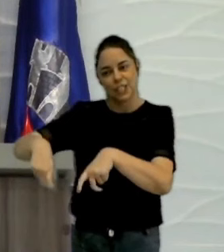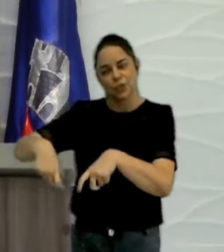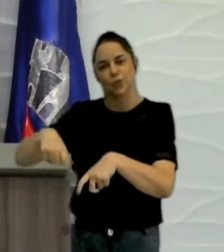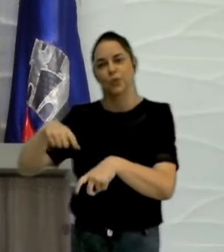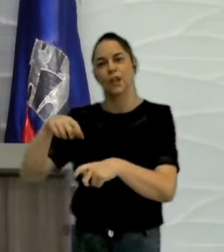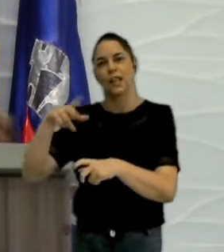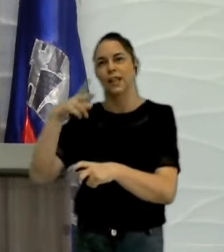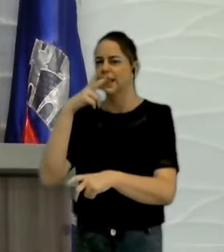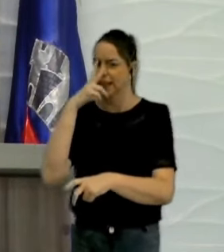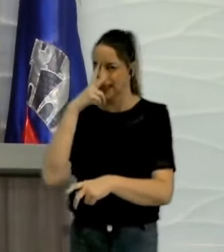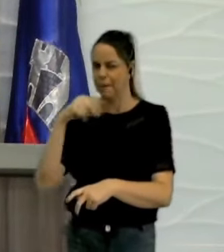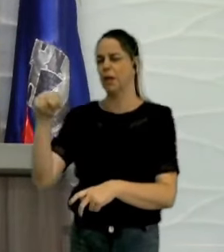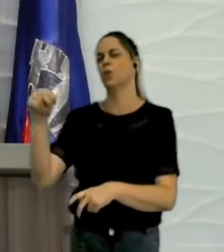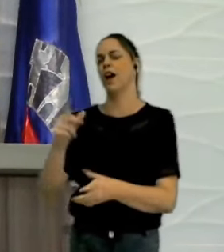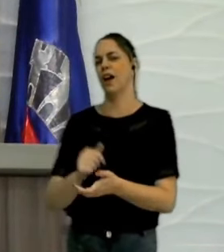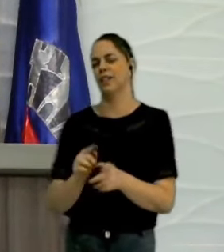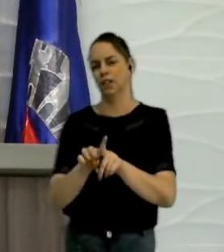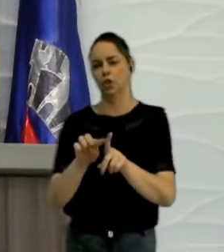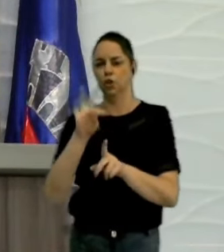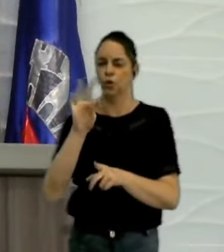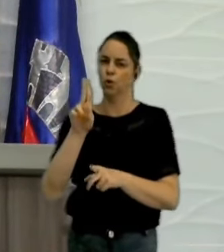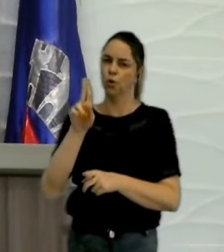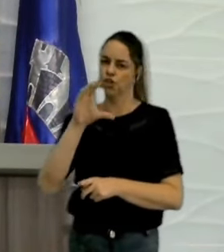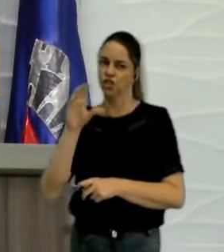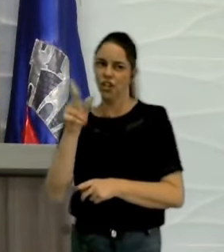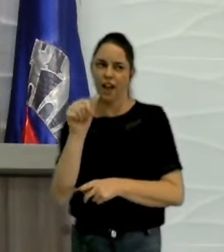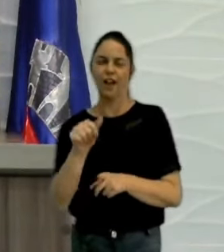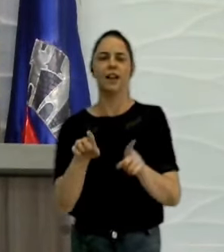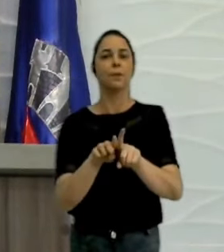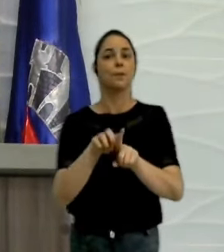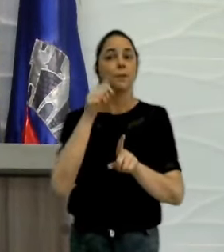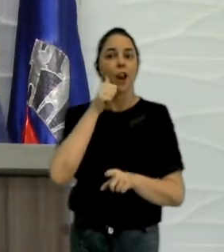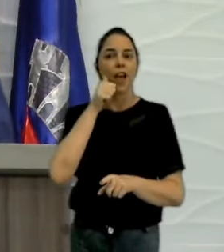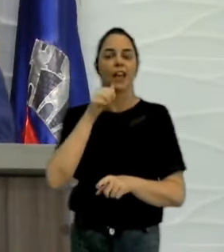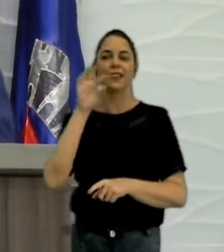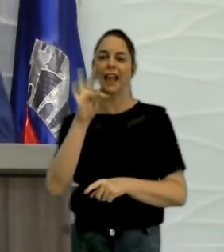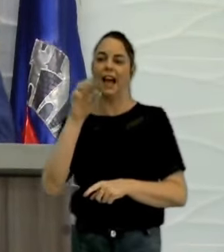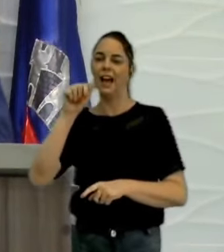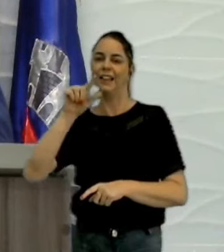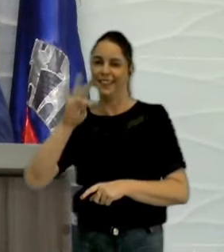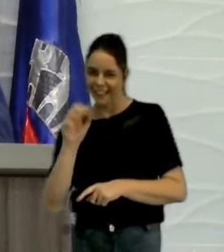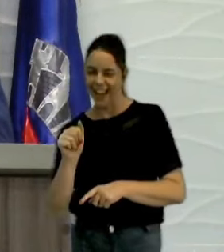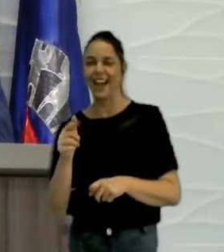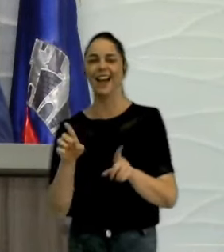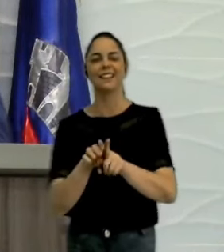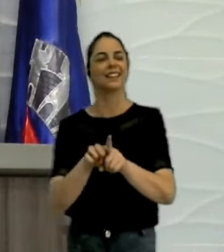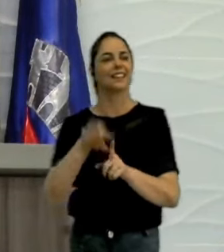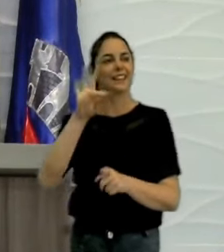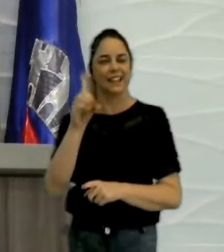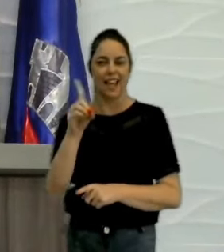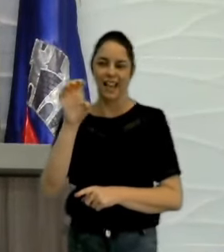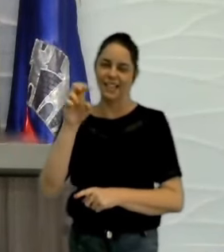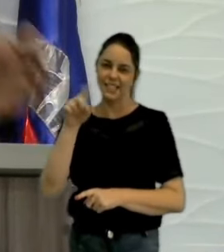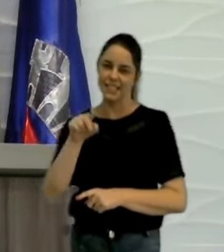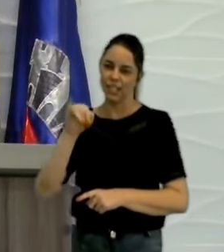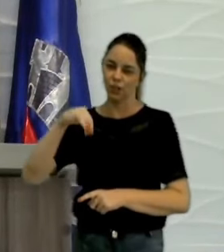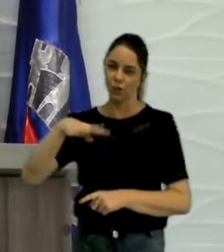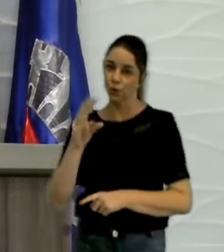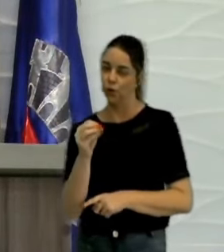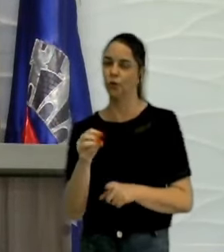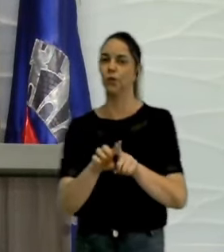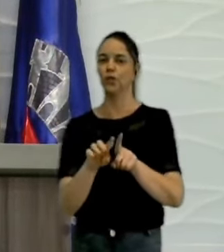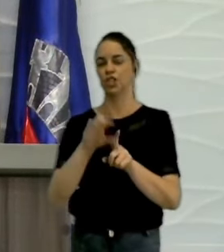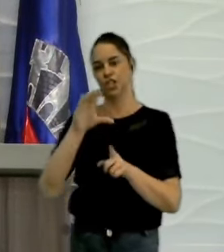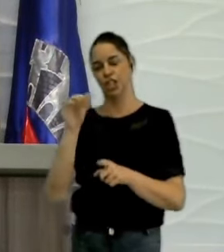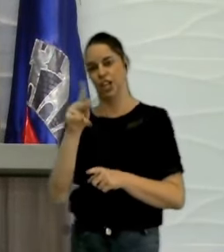Tuxa. Quero mandar um alô aí para Tatá da Bodega, para Dezinho, o pessoal de Chico